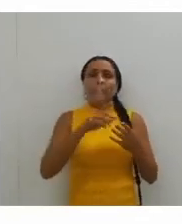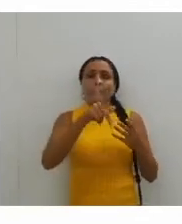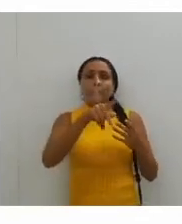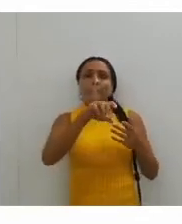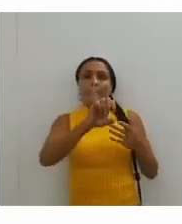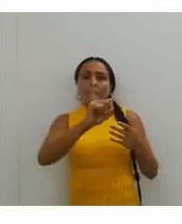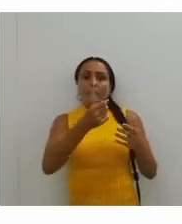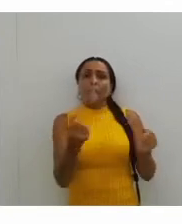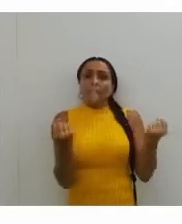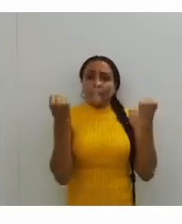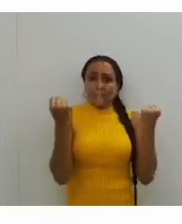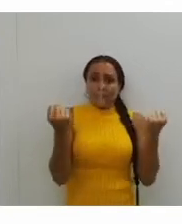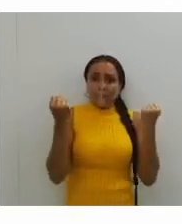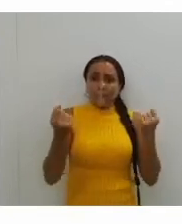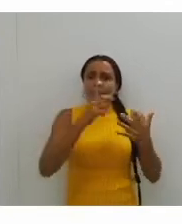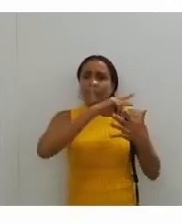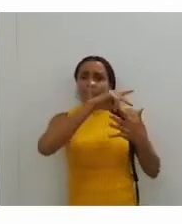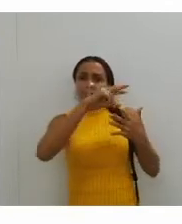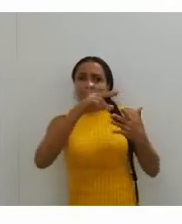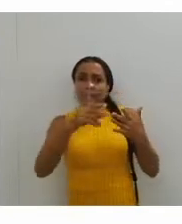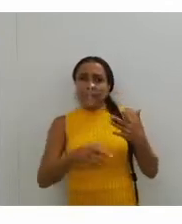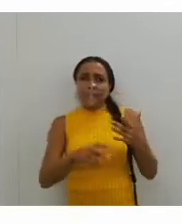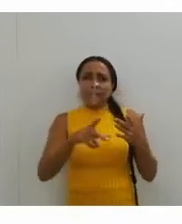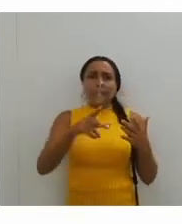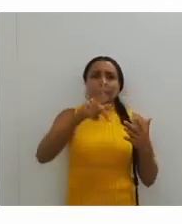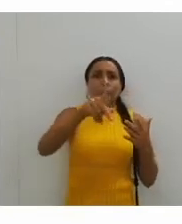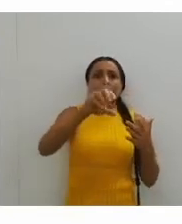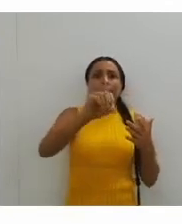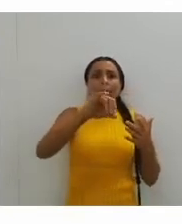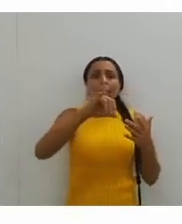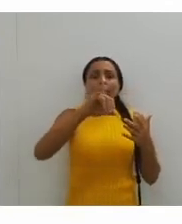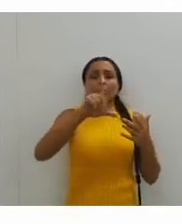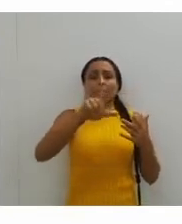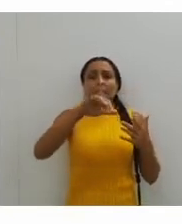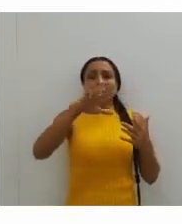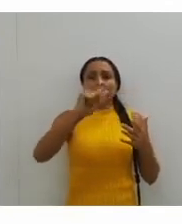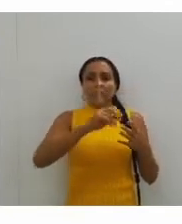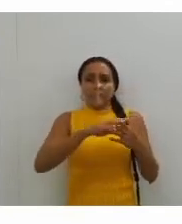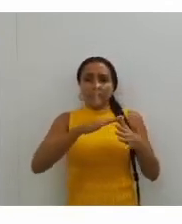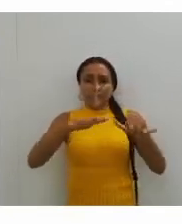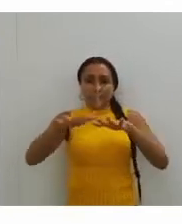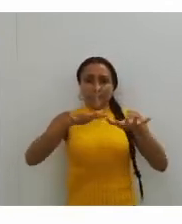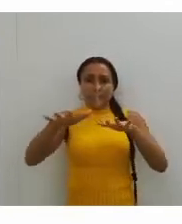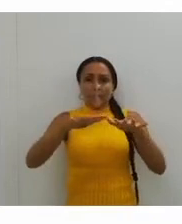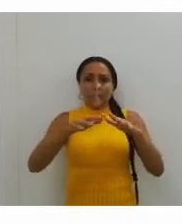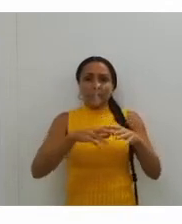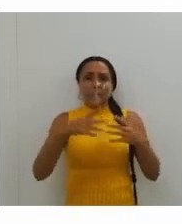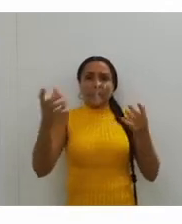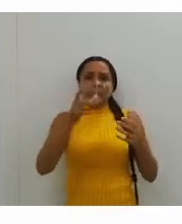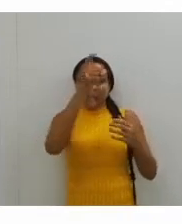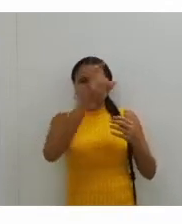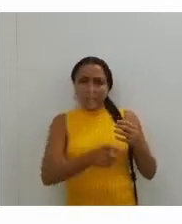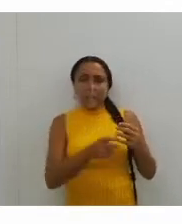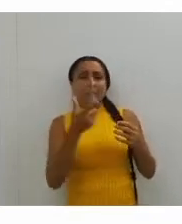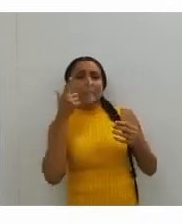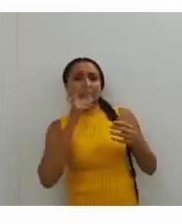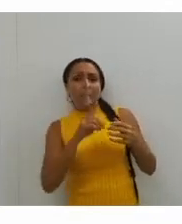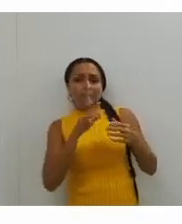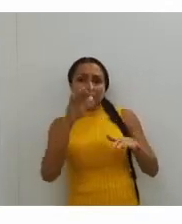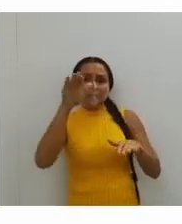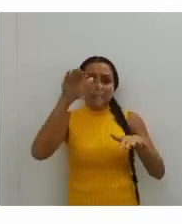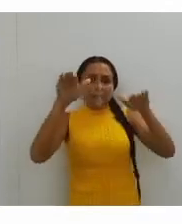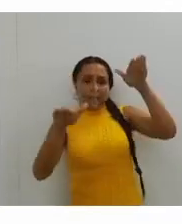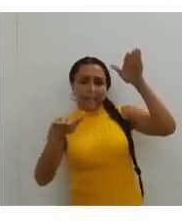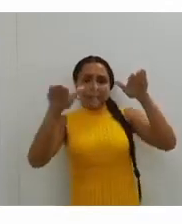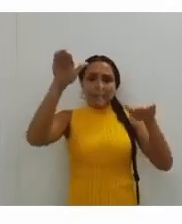e temos várias polias móveis. Então você percebe que o operador consegue equilibrar